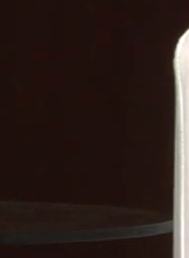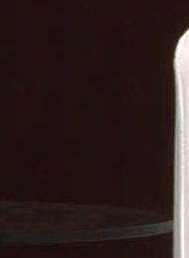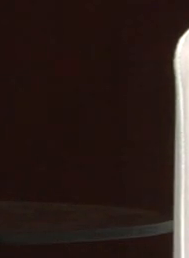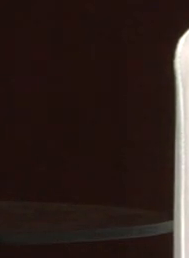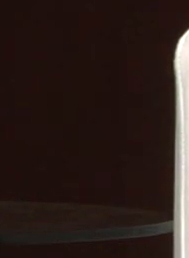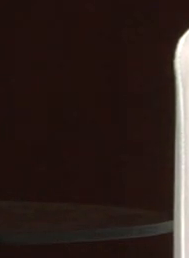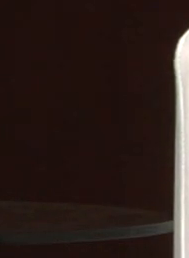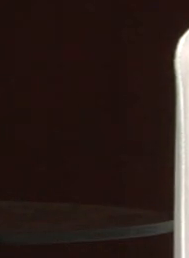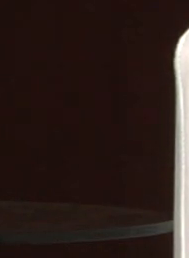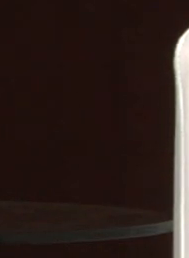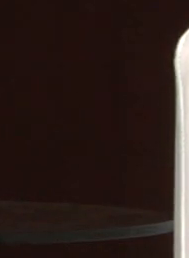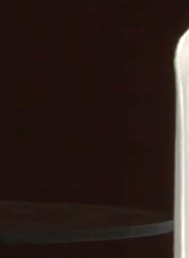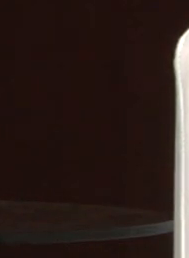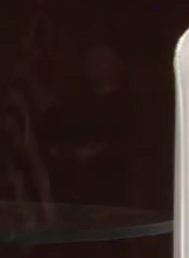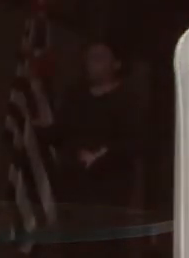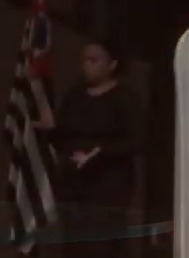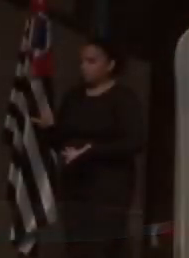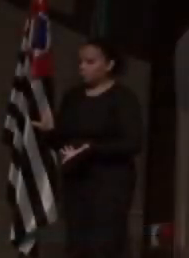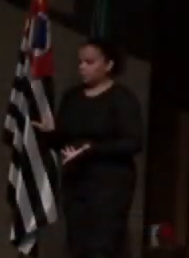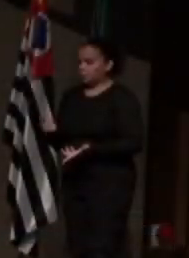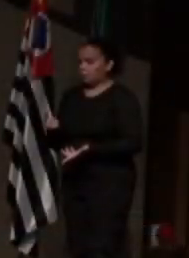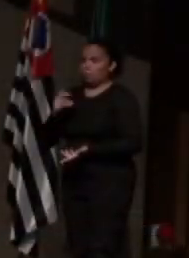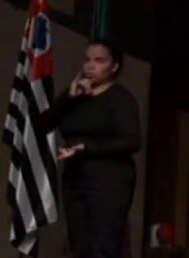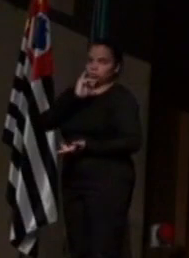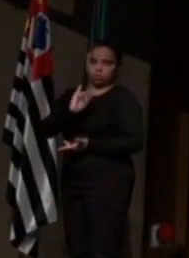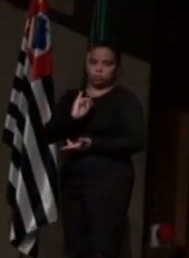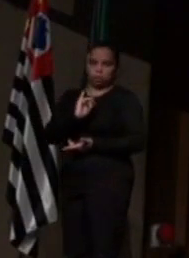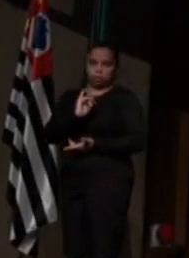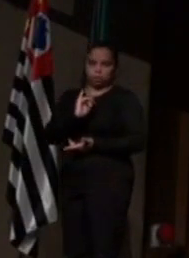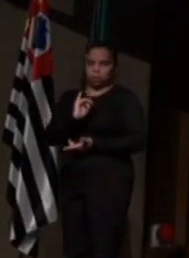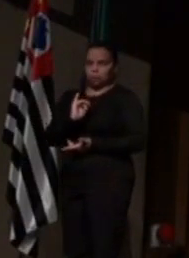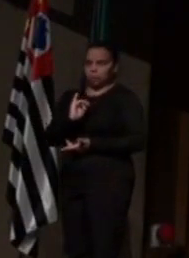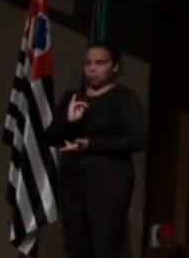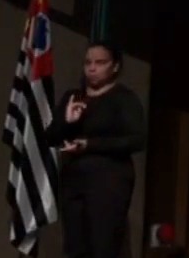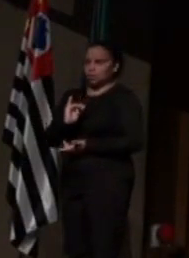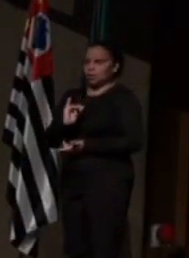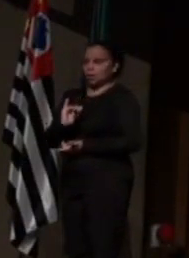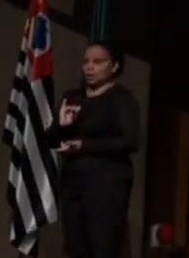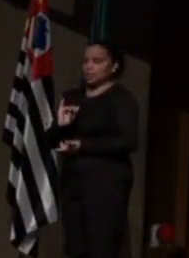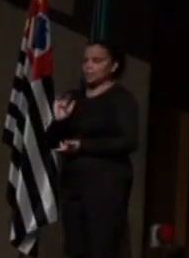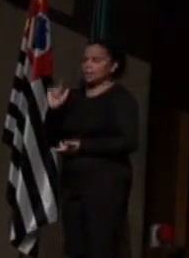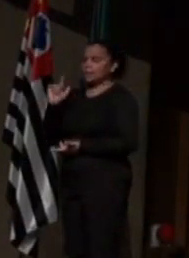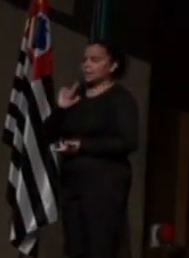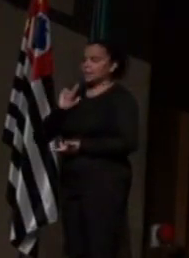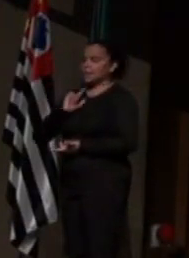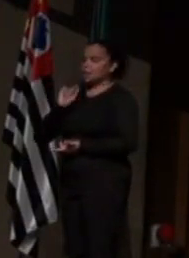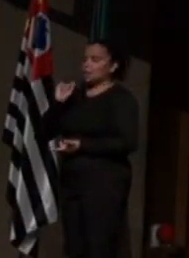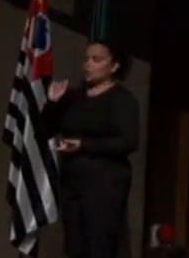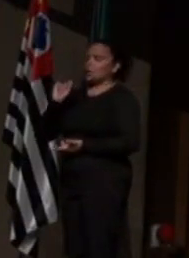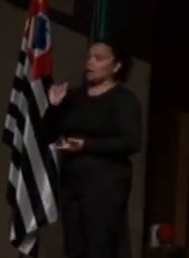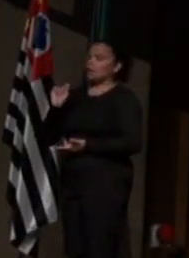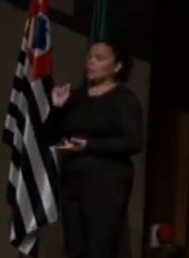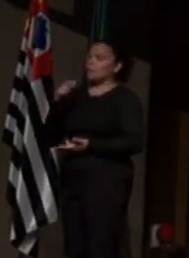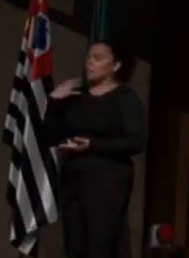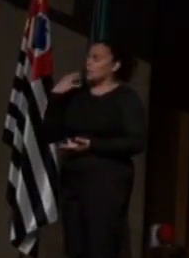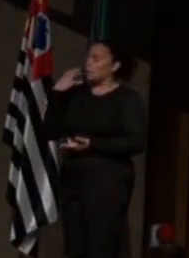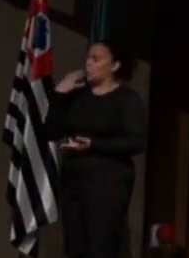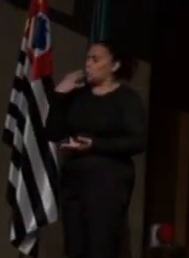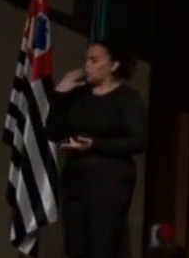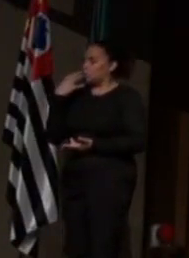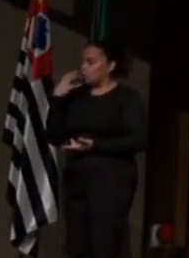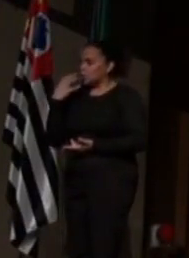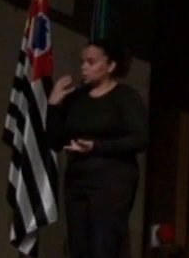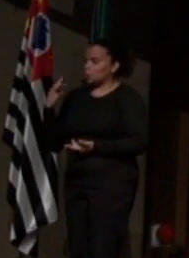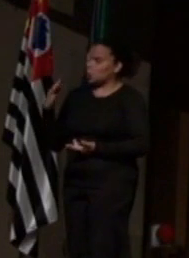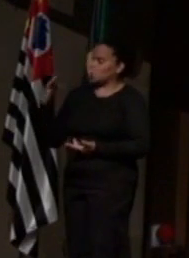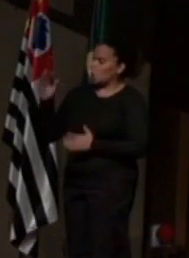paradoxo. E como eu disse para vocês, existe esse namoro por vir entre as